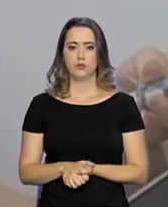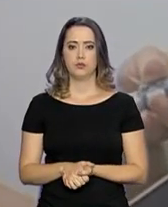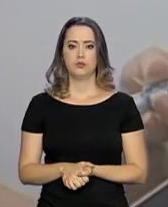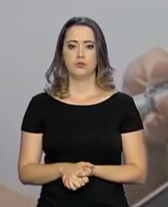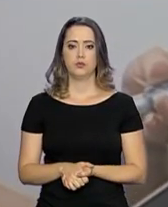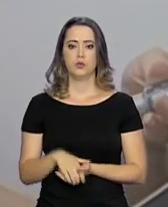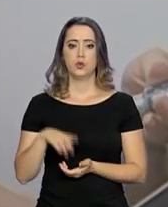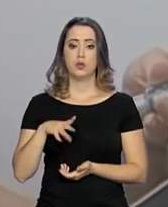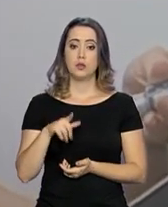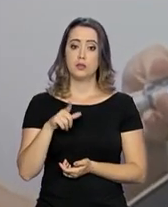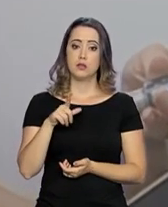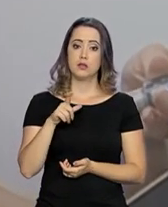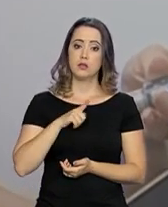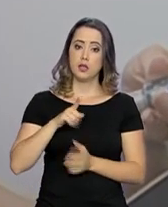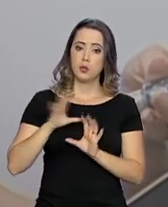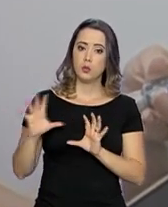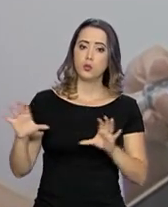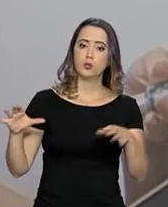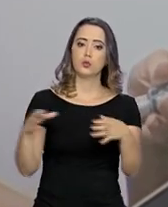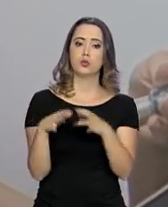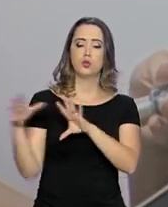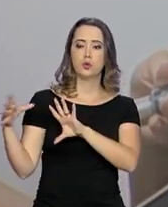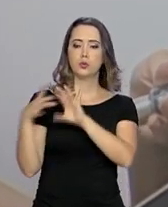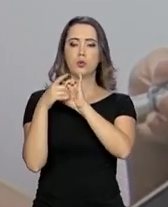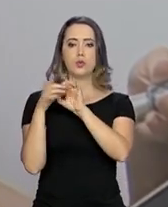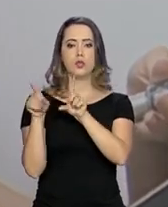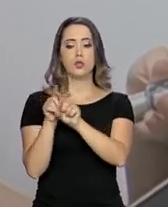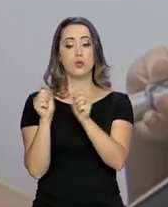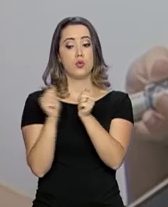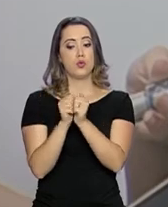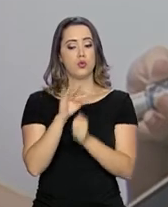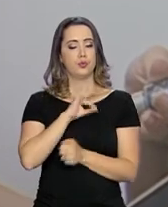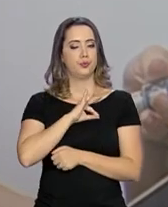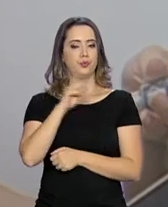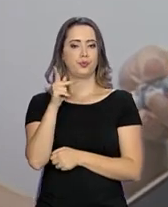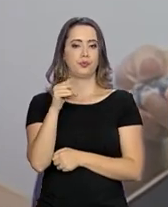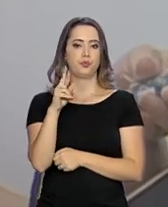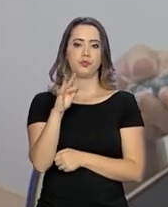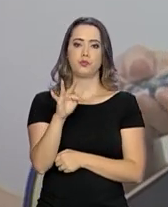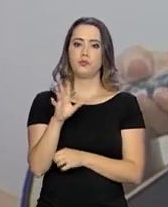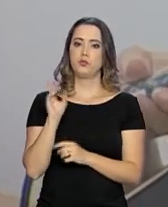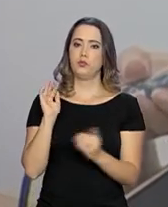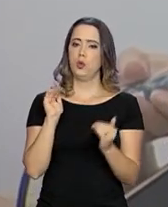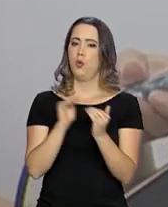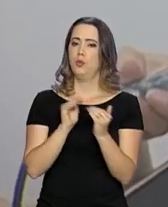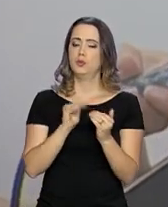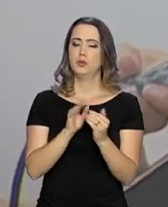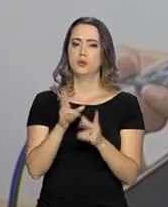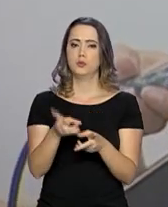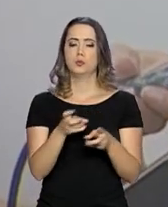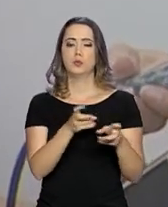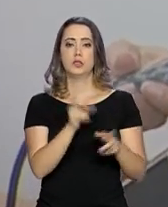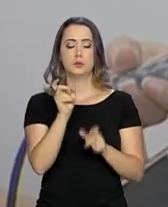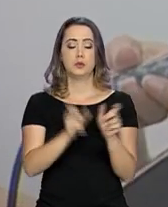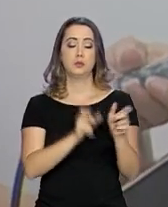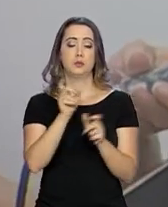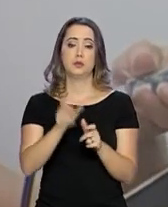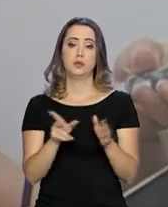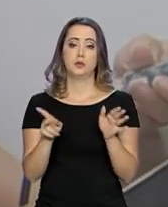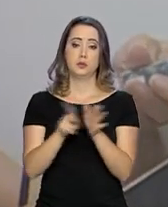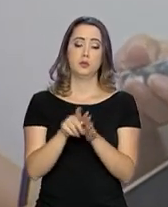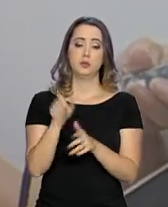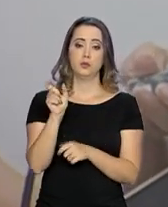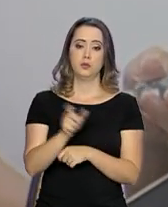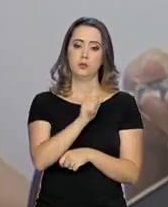2005. Tem toda uma rede integrada e a Polícia Rodoviária Federal, objetivando essa ação, identificando elementos, tanto ela